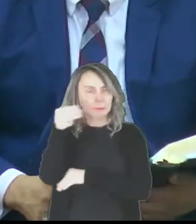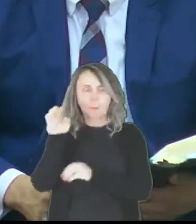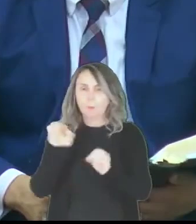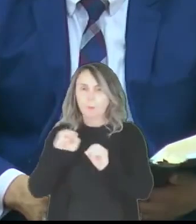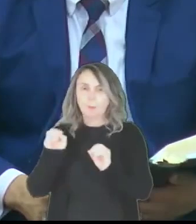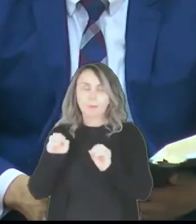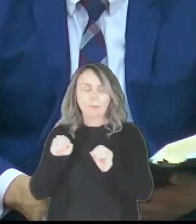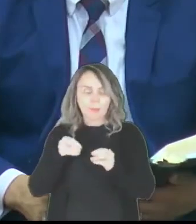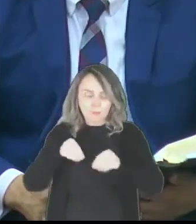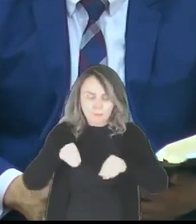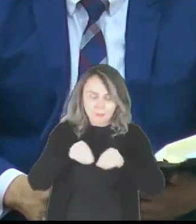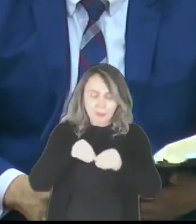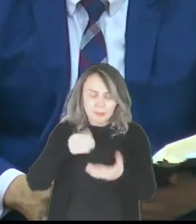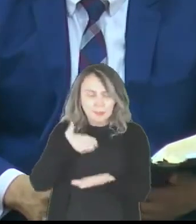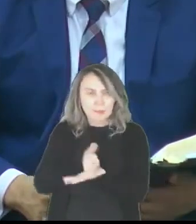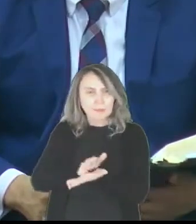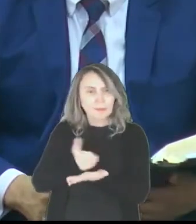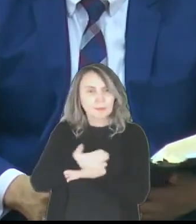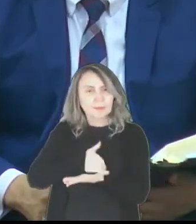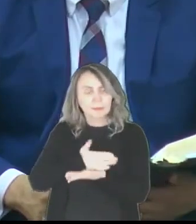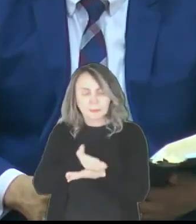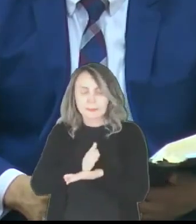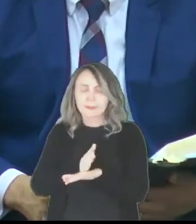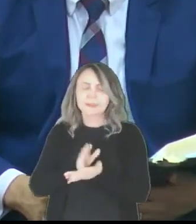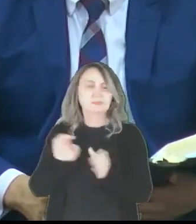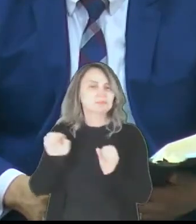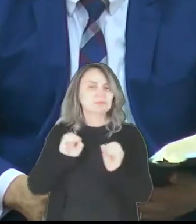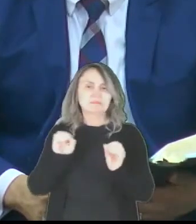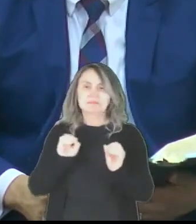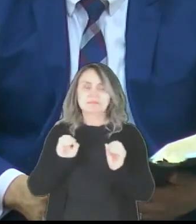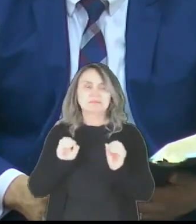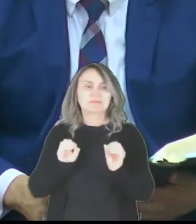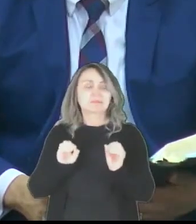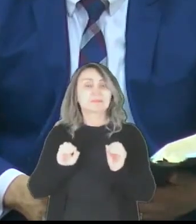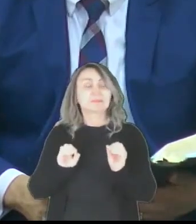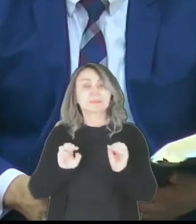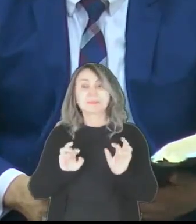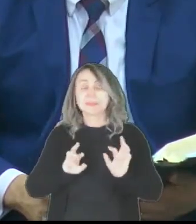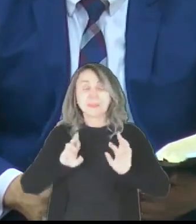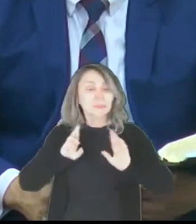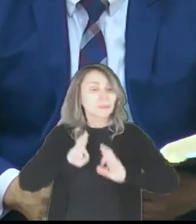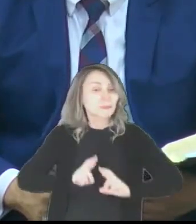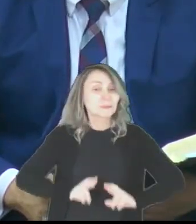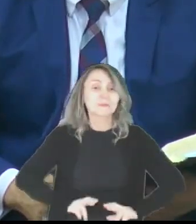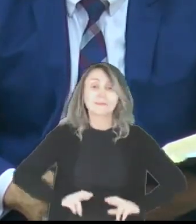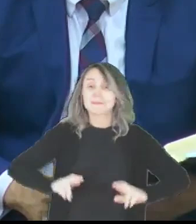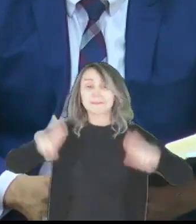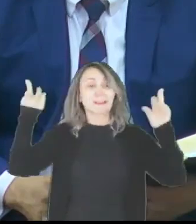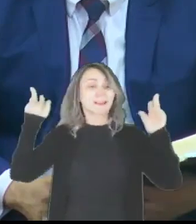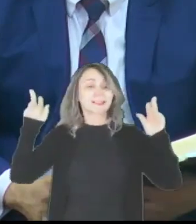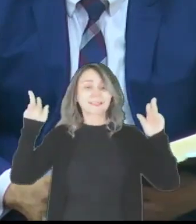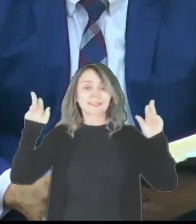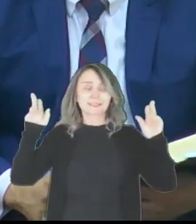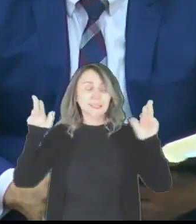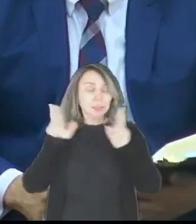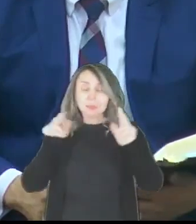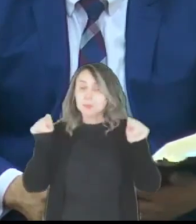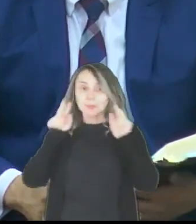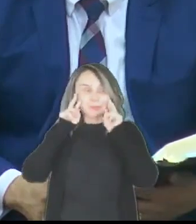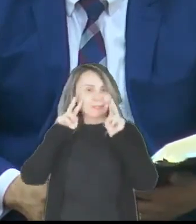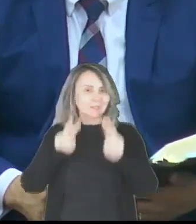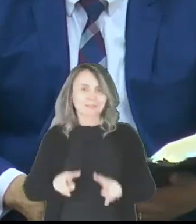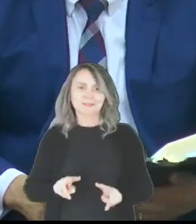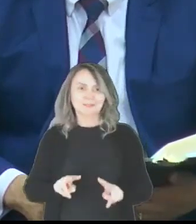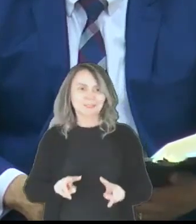mandioca, não era farinha de aveia. Era algo totalmente diferente do que existia aqui